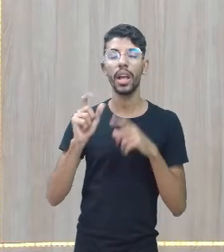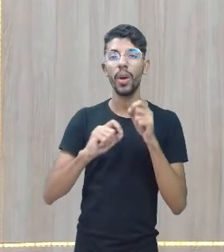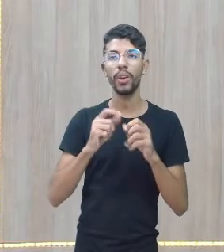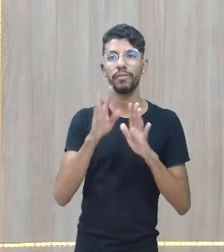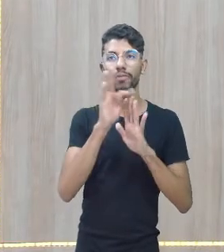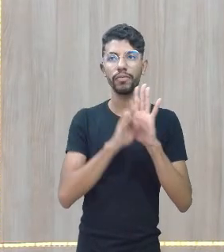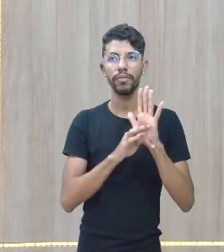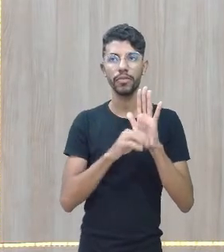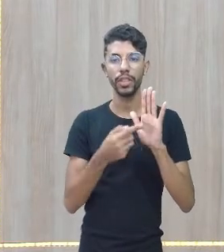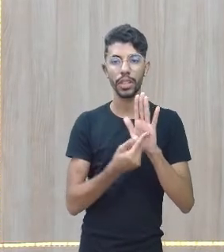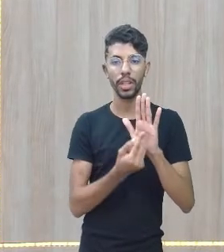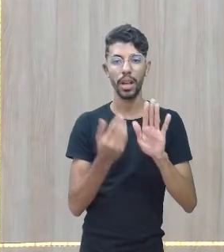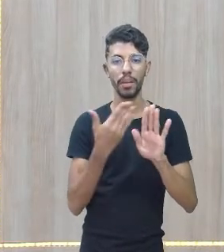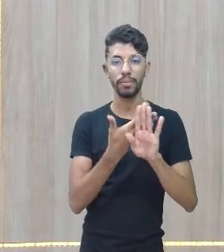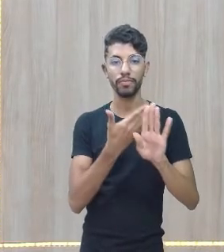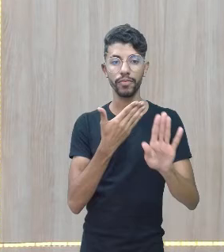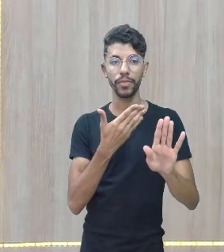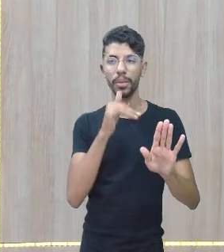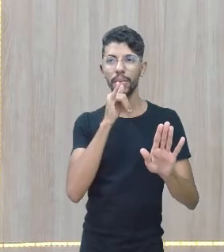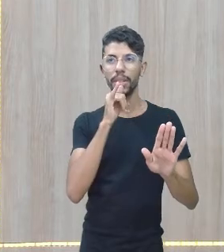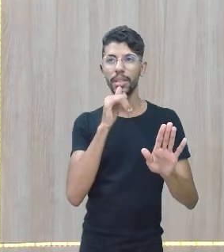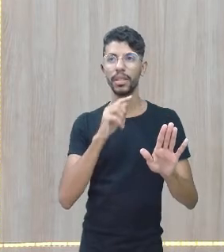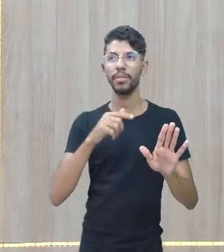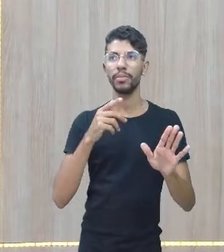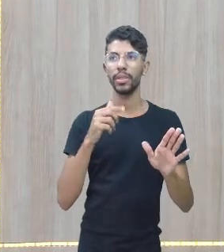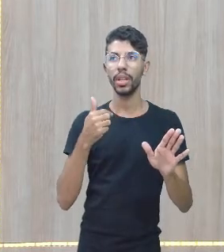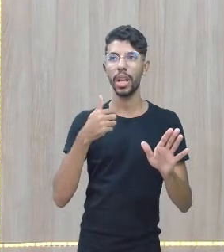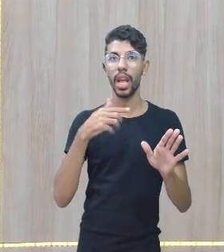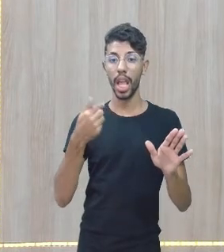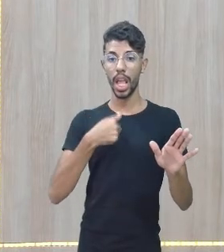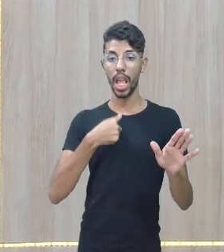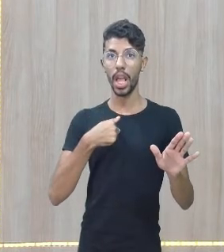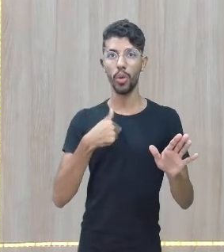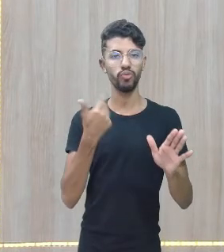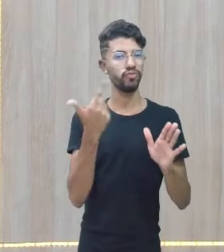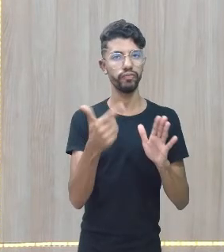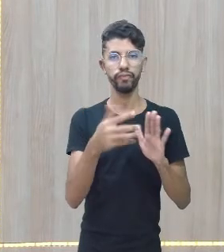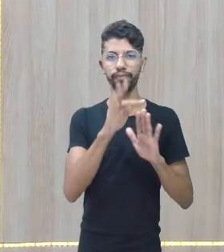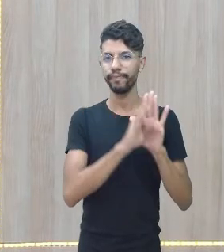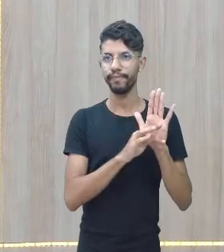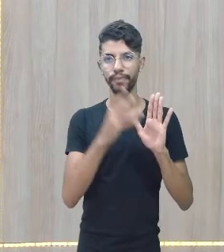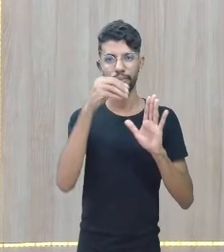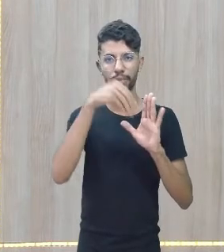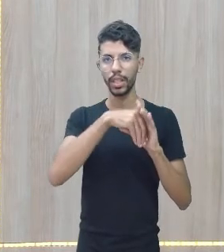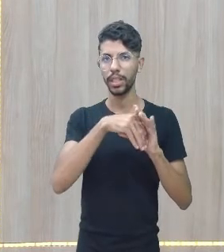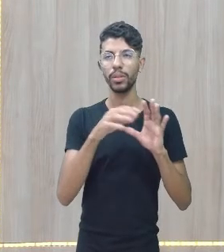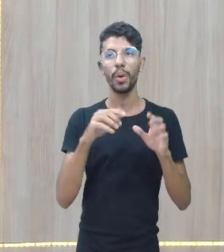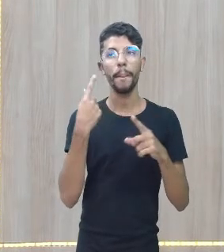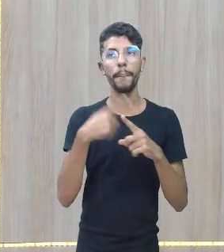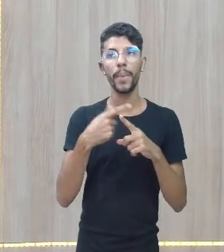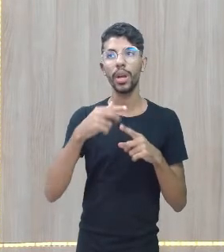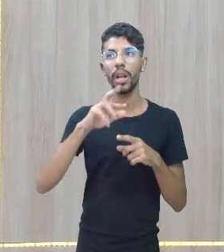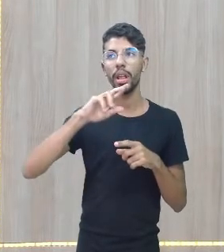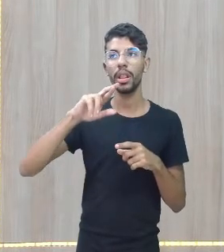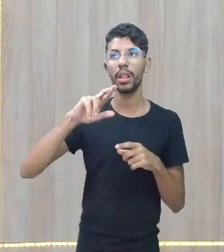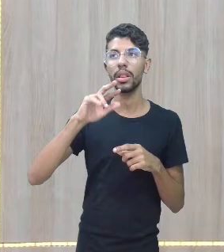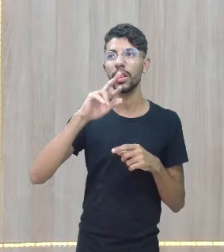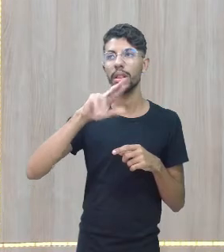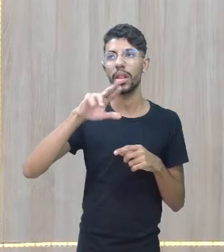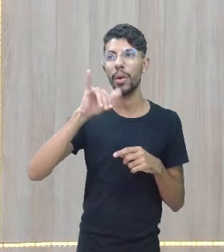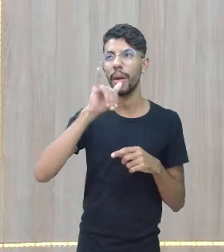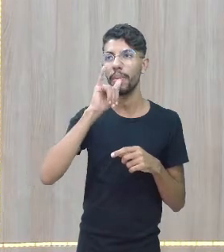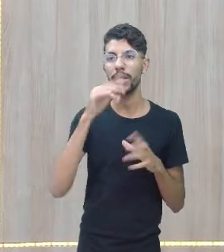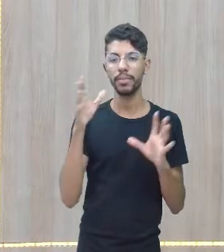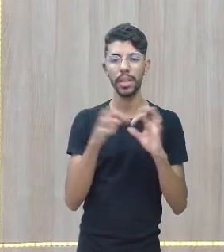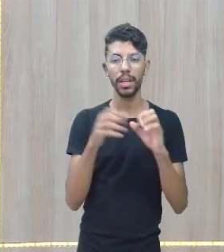vai tratar tanto do subjetivo. O eu não existe no texto injuntivo, porque ele não trata das